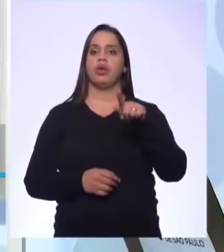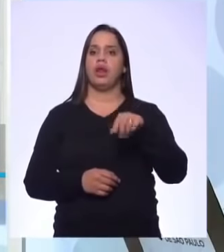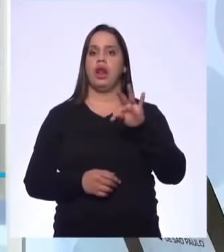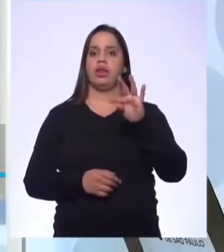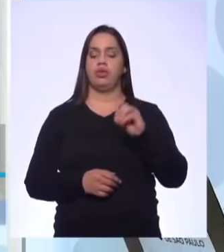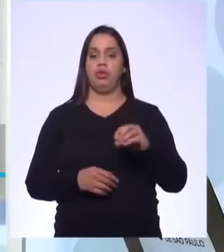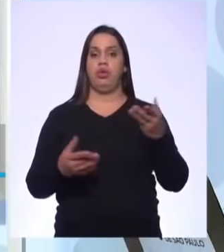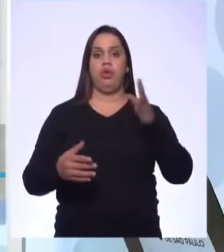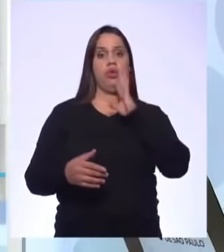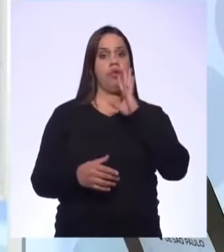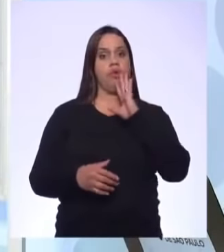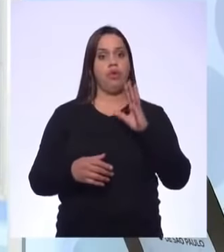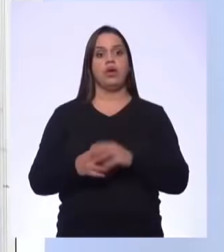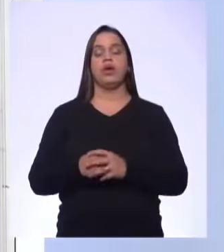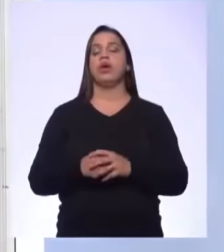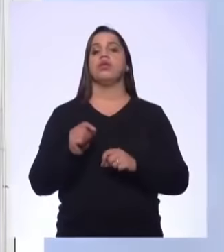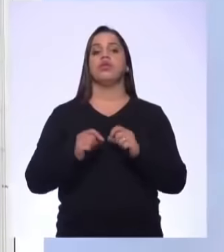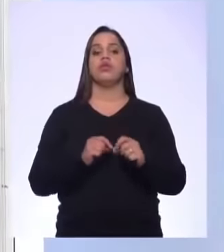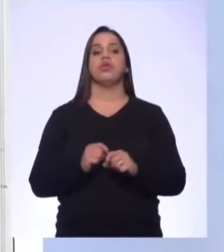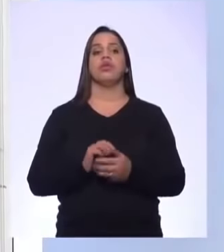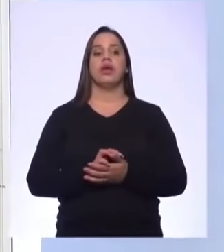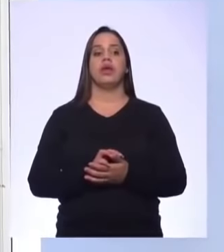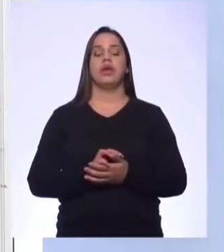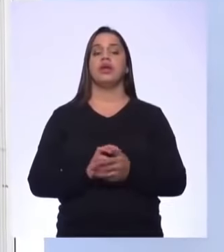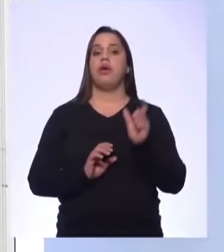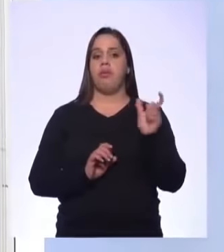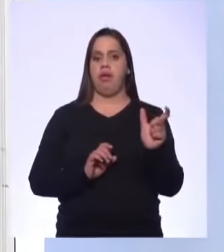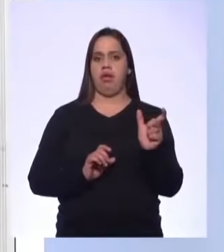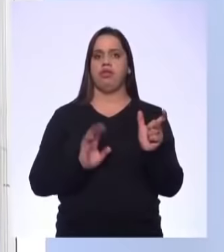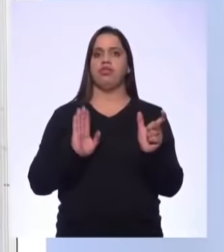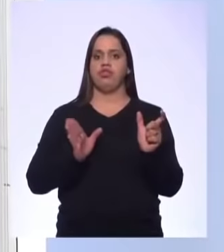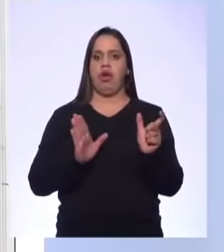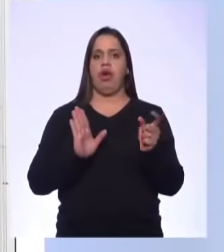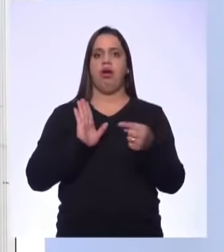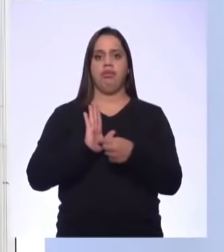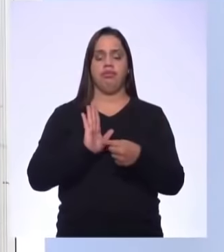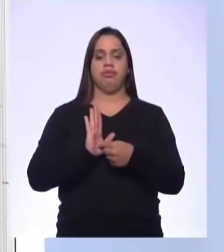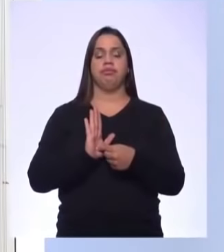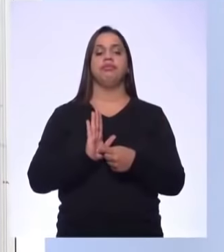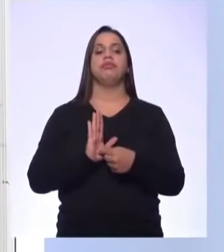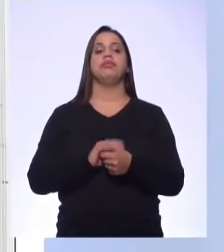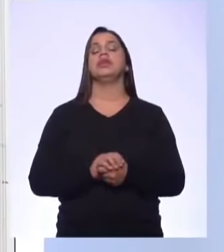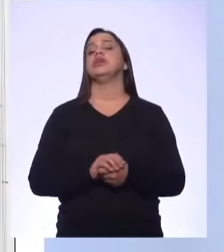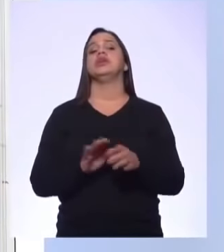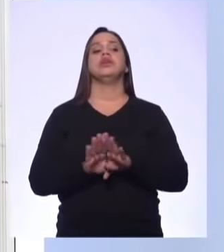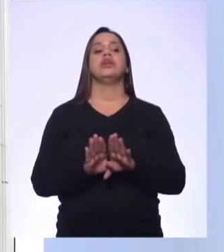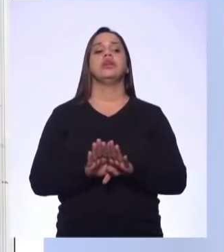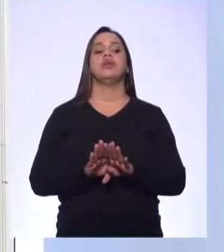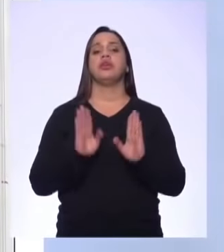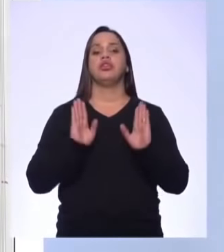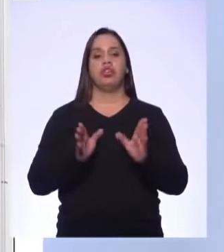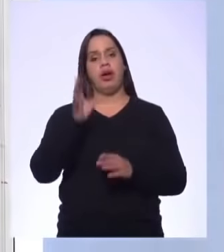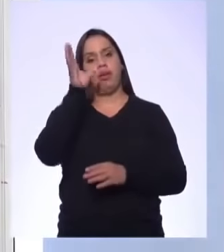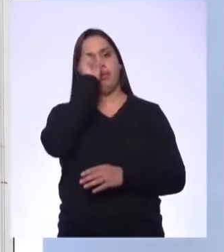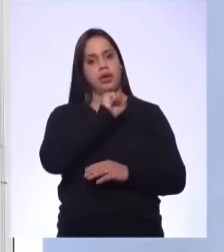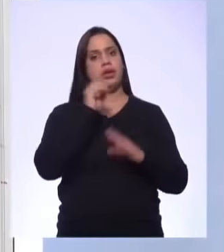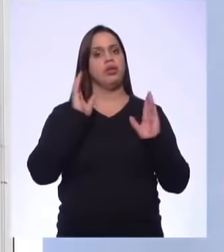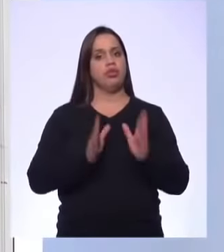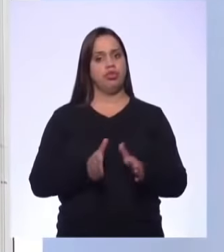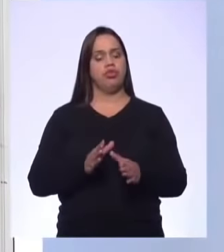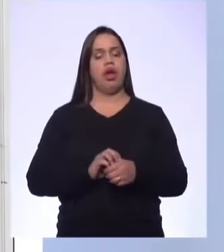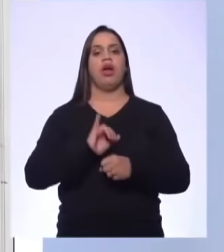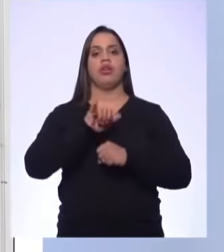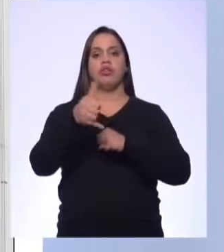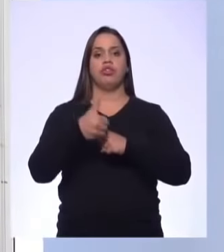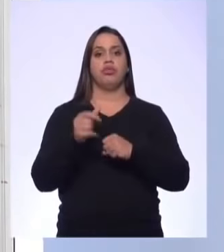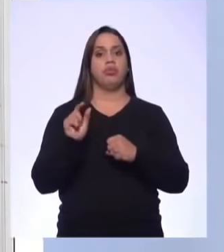essa parte aqui, ó, cells, cognato, usually, né, geralmente, So, small, vocês aprenderam adjetivo